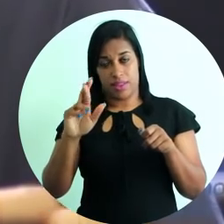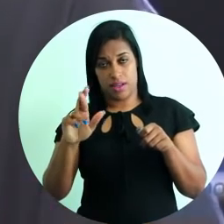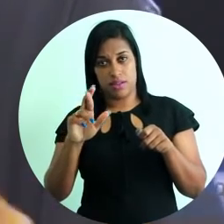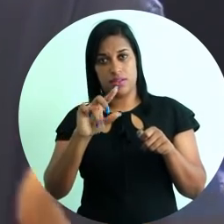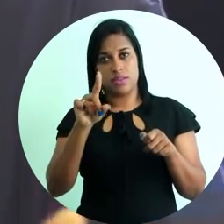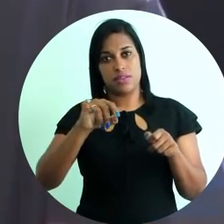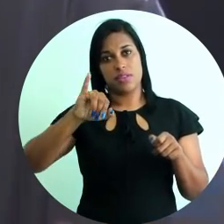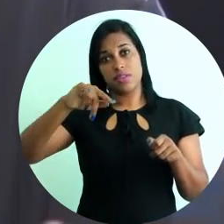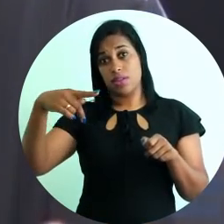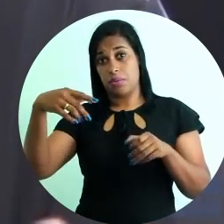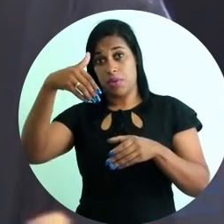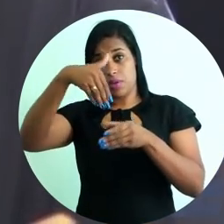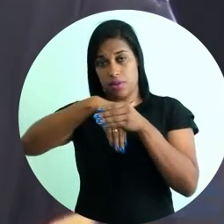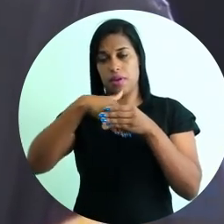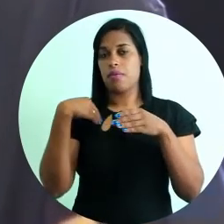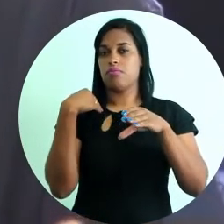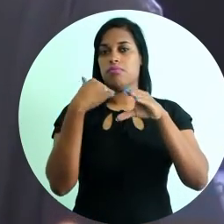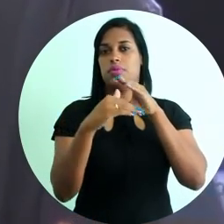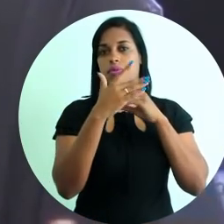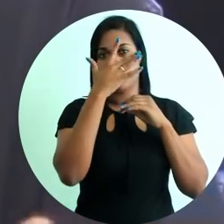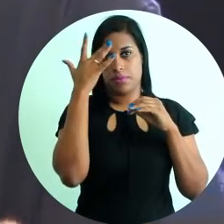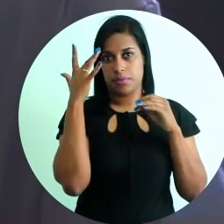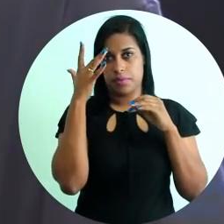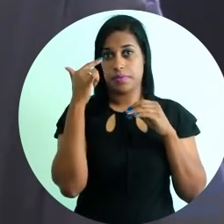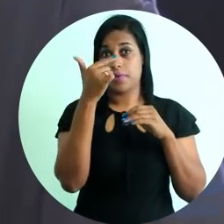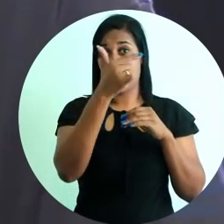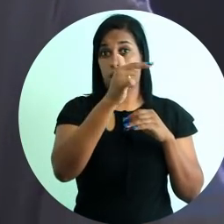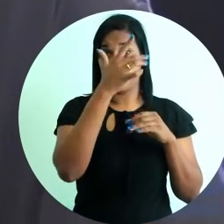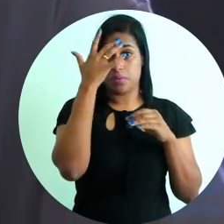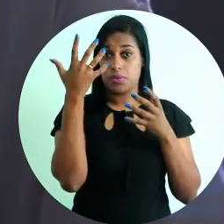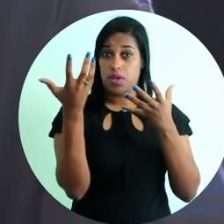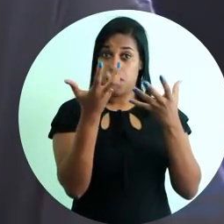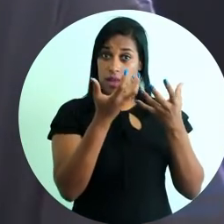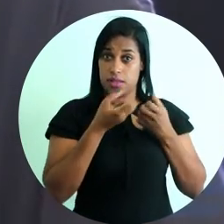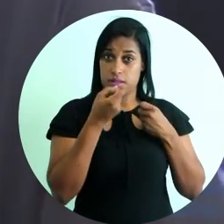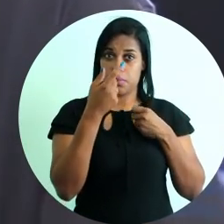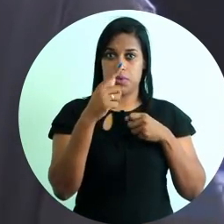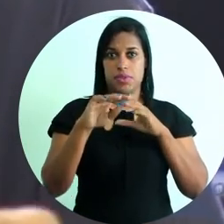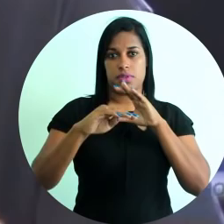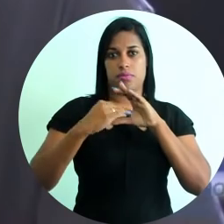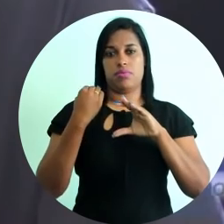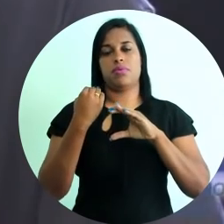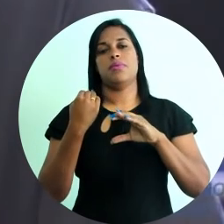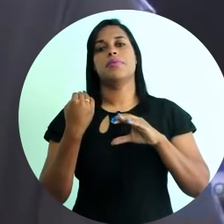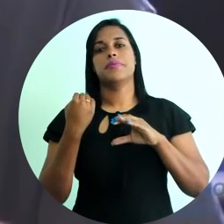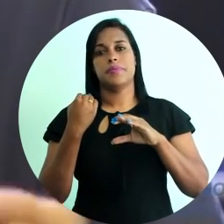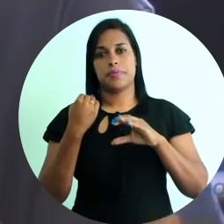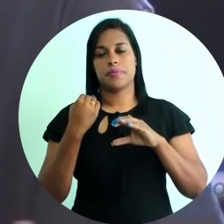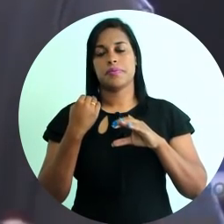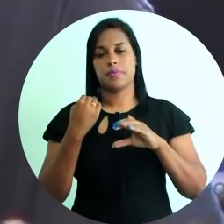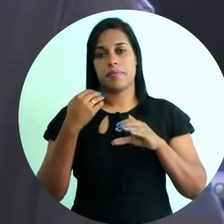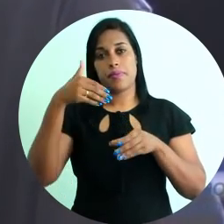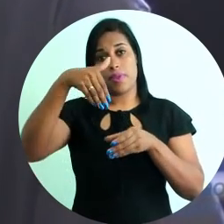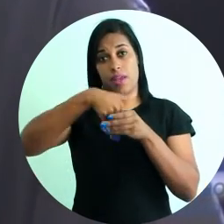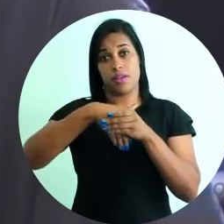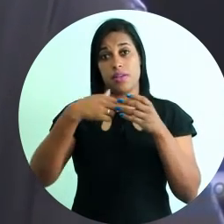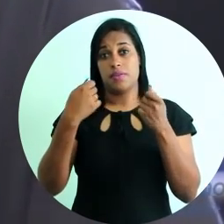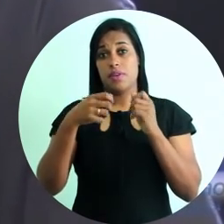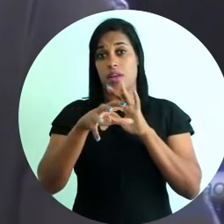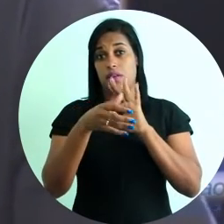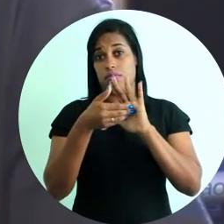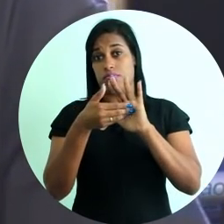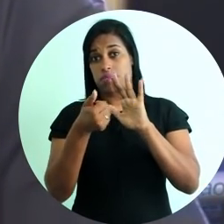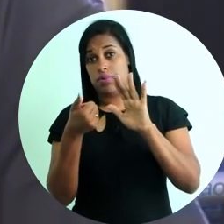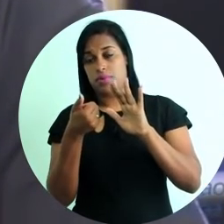RAR, e você enviou para alguém. Essa outra pessoa que recebeu esse arquivo de texto, ela extraiu esse conteúdo,